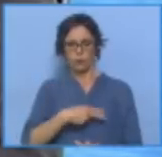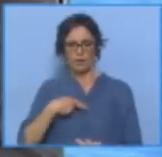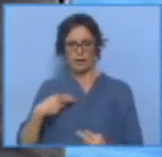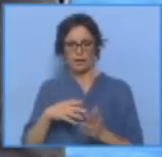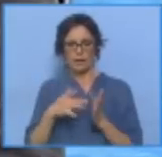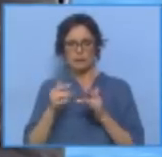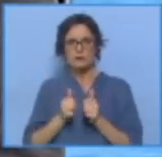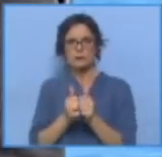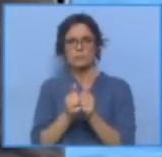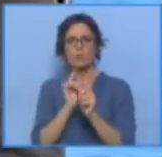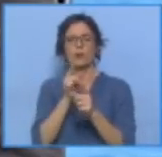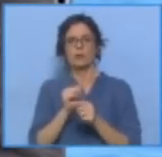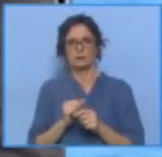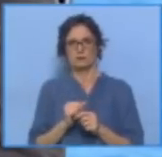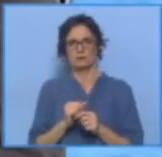é que é realmente Jesus?